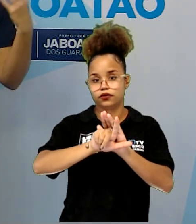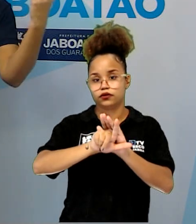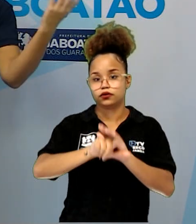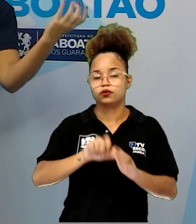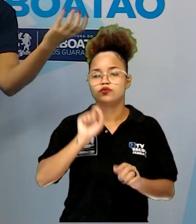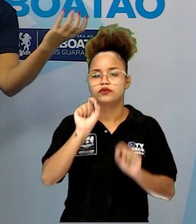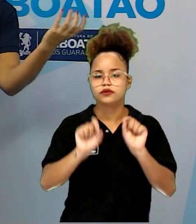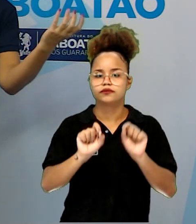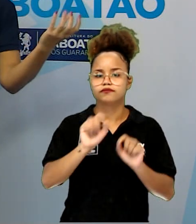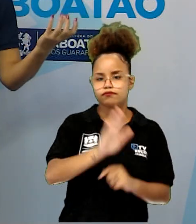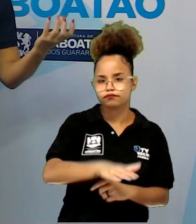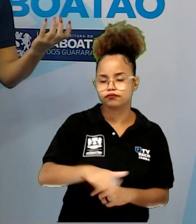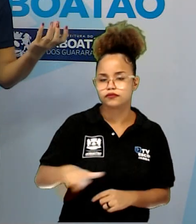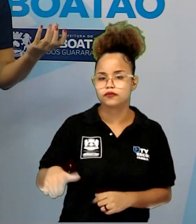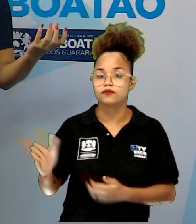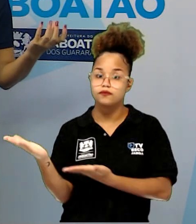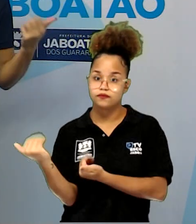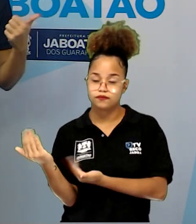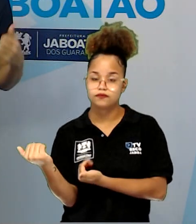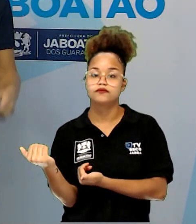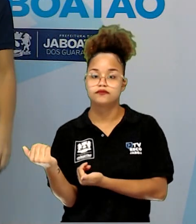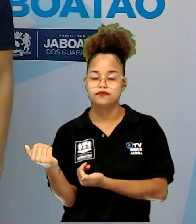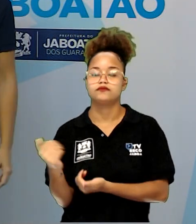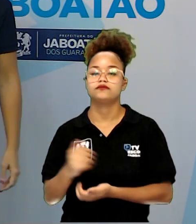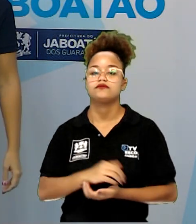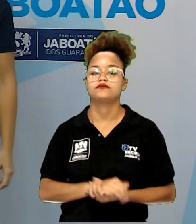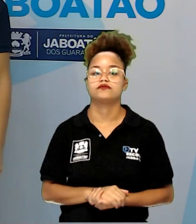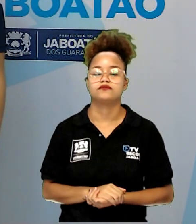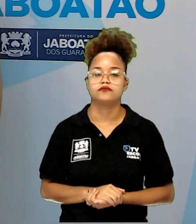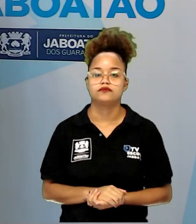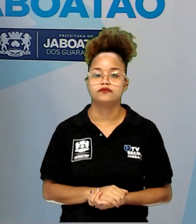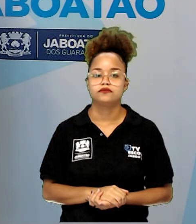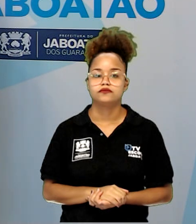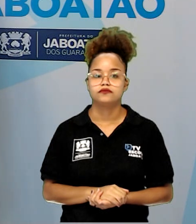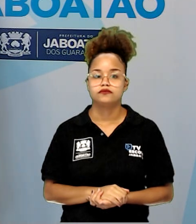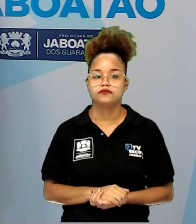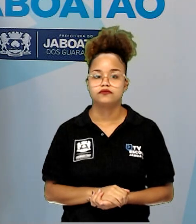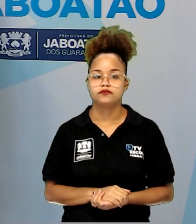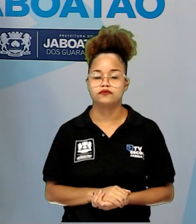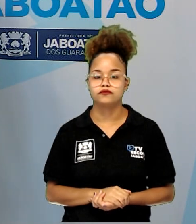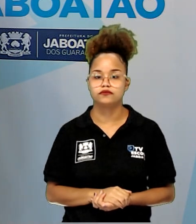é criança e o que é adolescente.